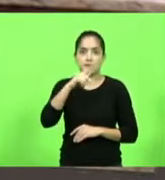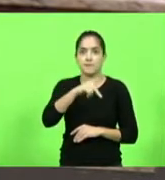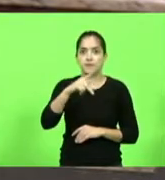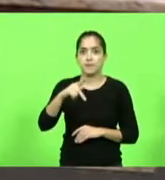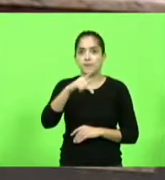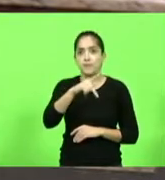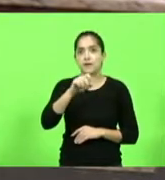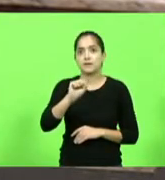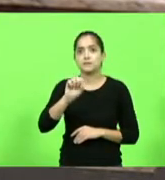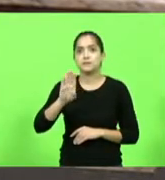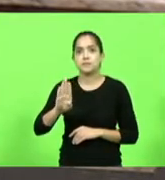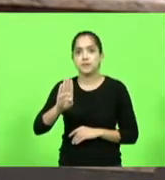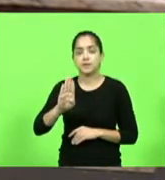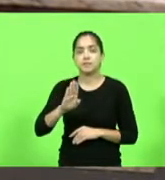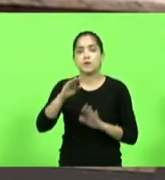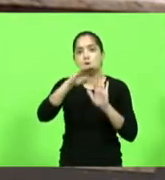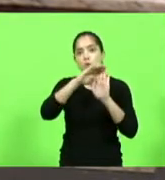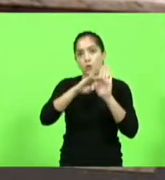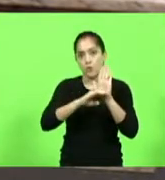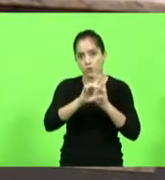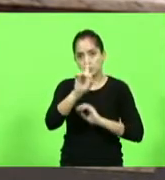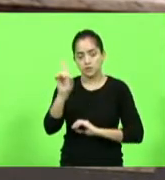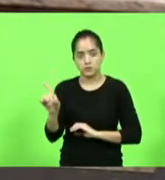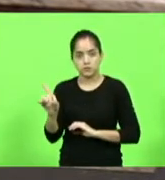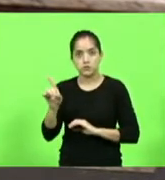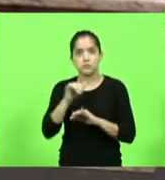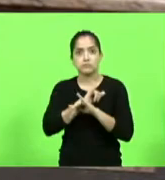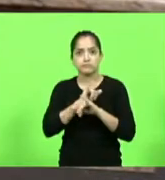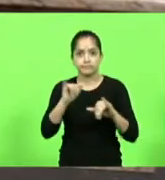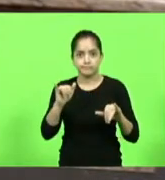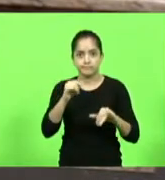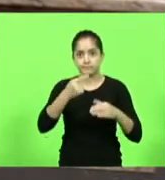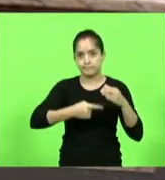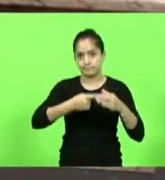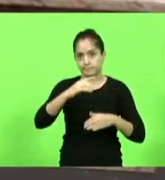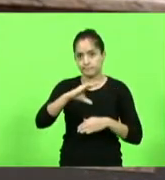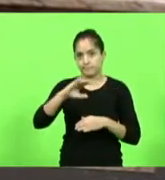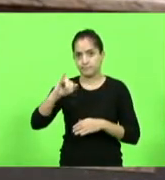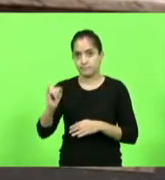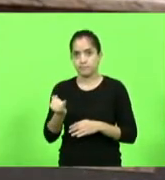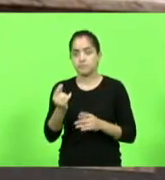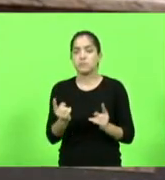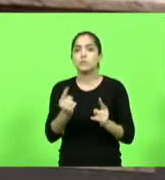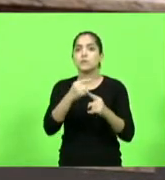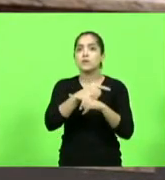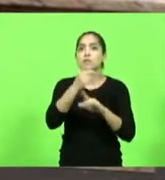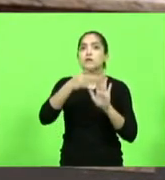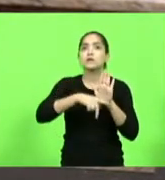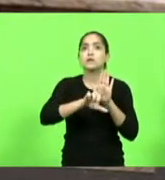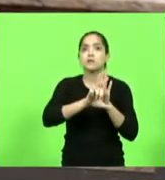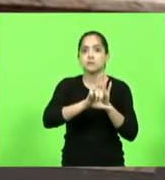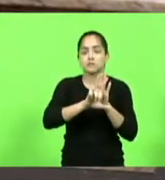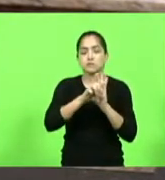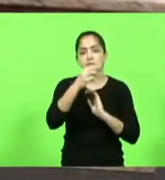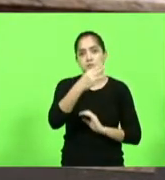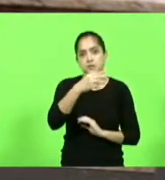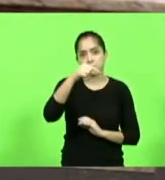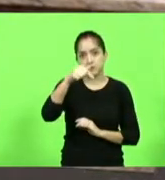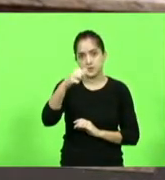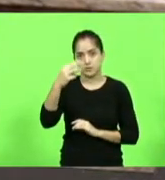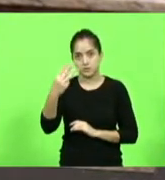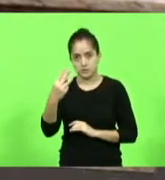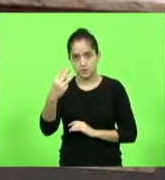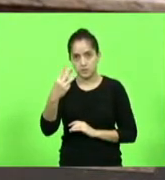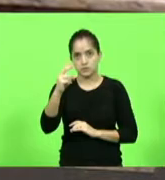PP-PSB. Ordem do dia. O senhor presidente comunicou que a Comissão de Constituição e Justiça apresentou parecer contrário aos projetos de lei número